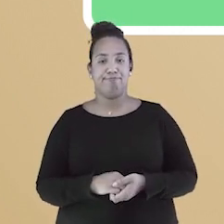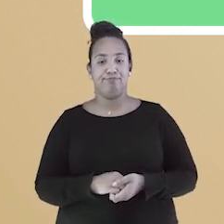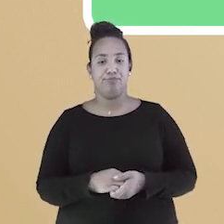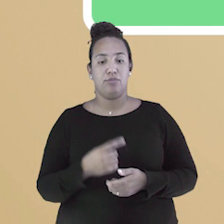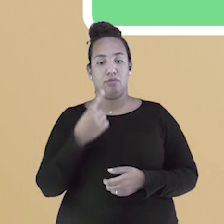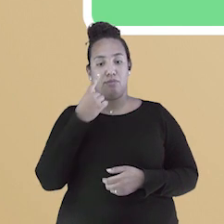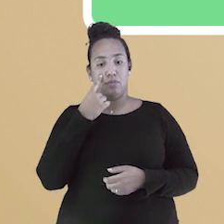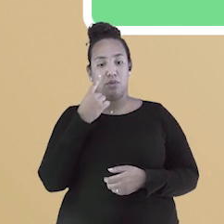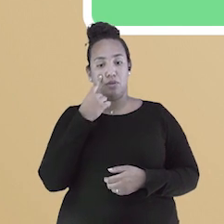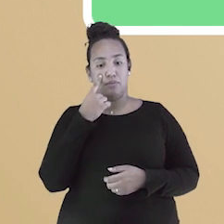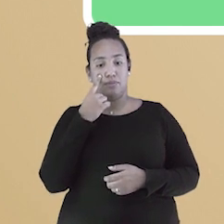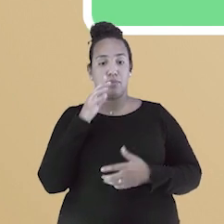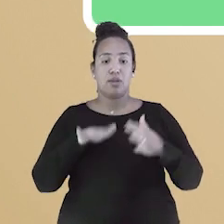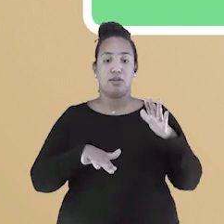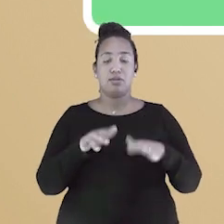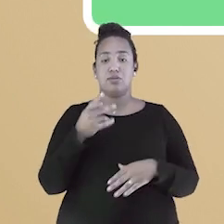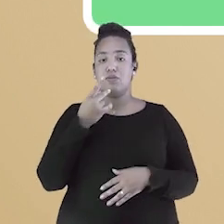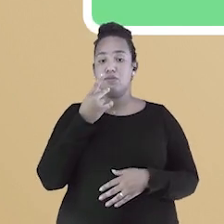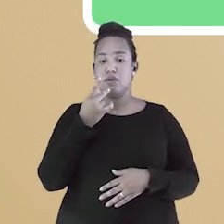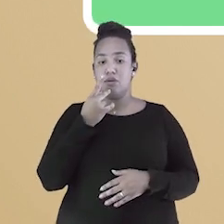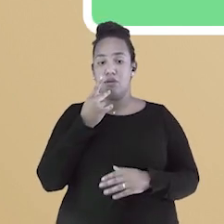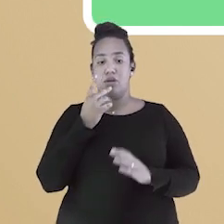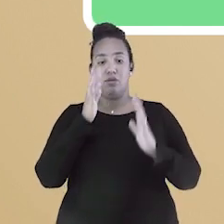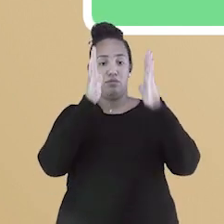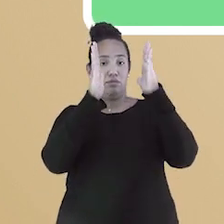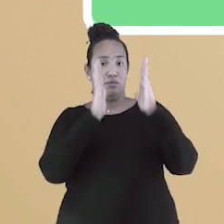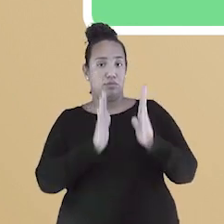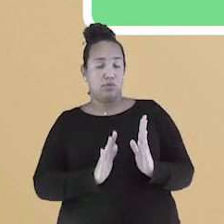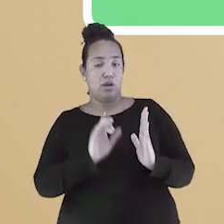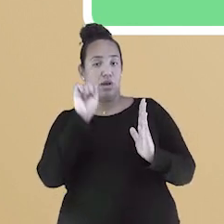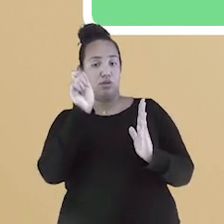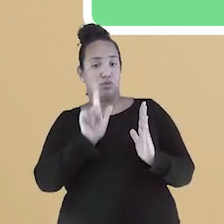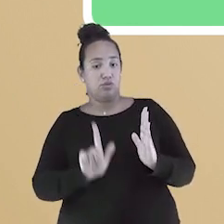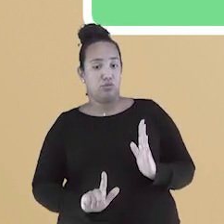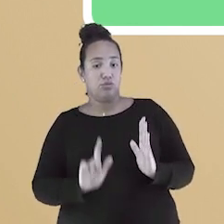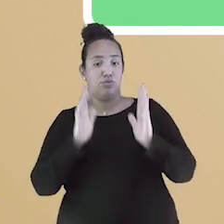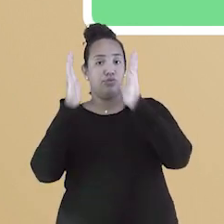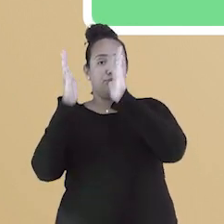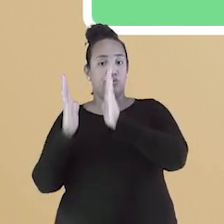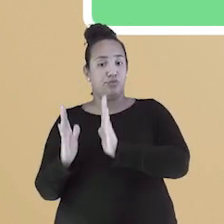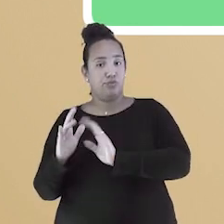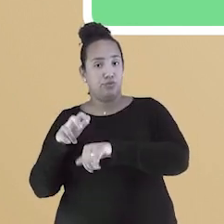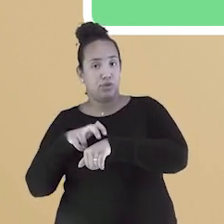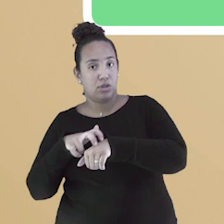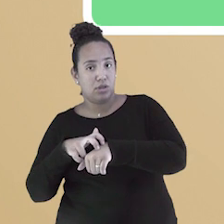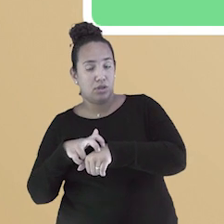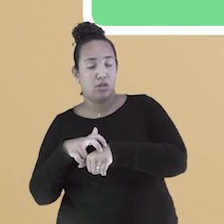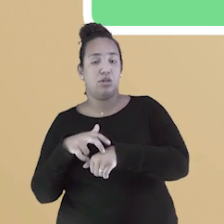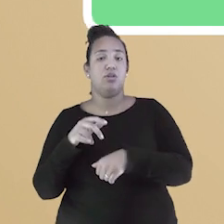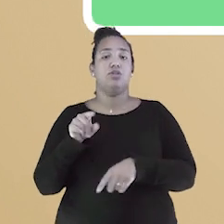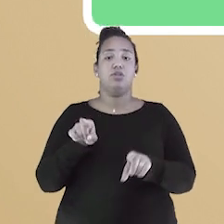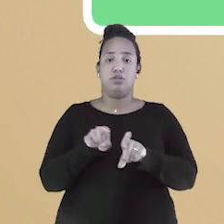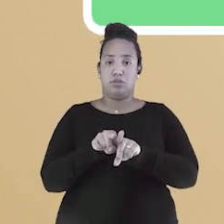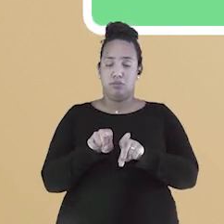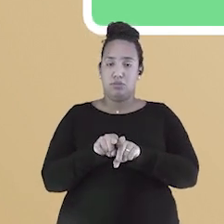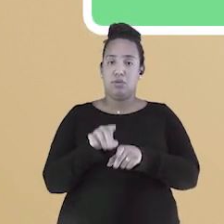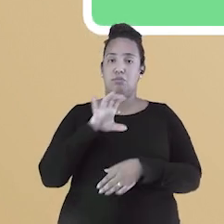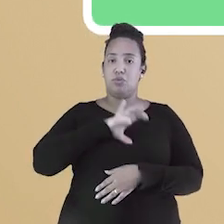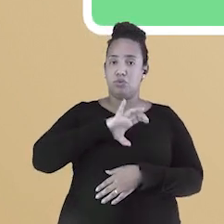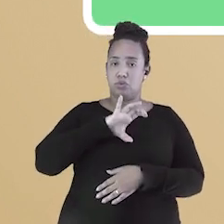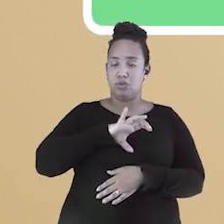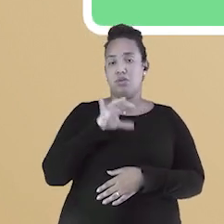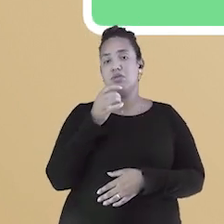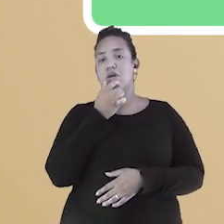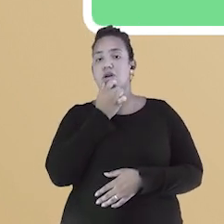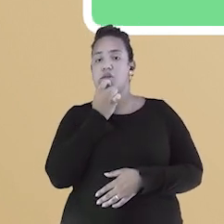blue column, green column, porém também digo coluna azul, coluna verde.